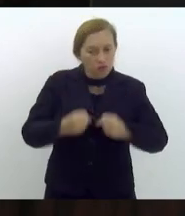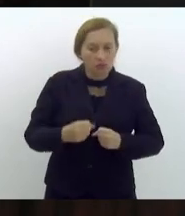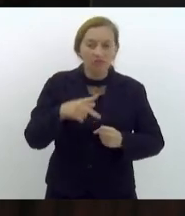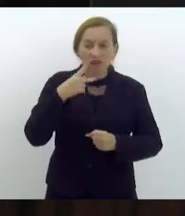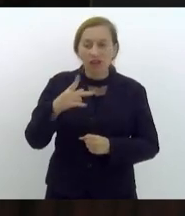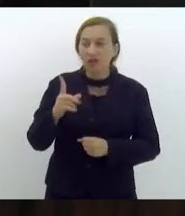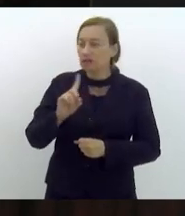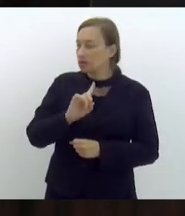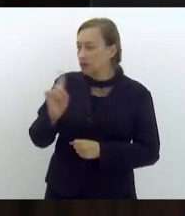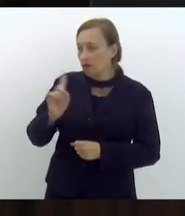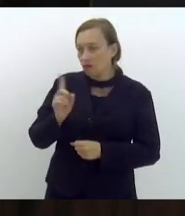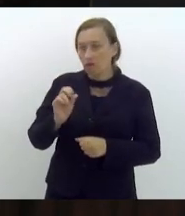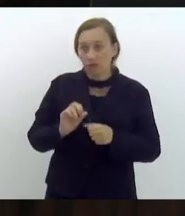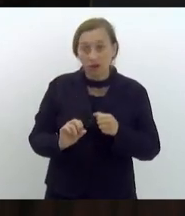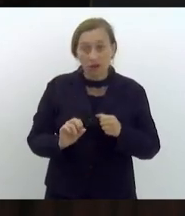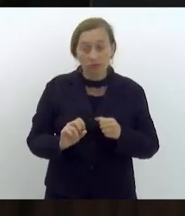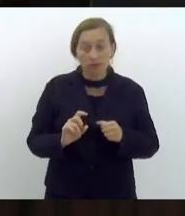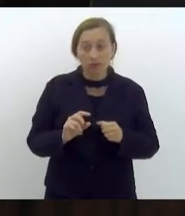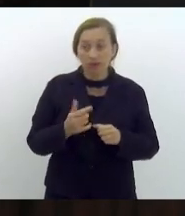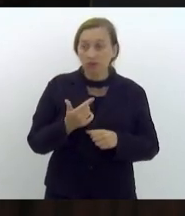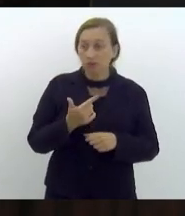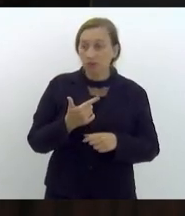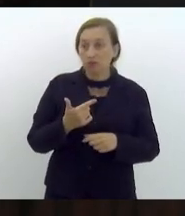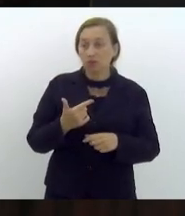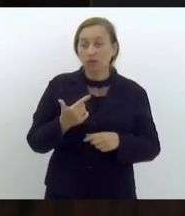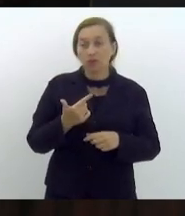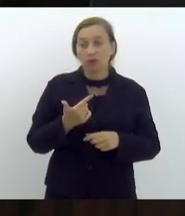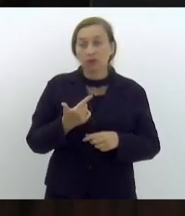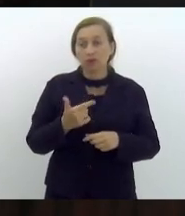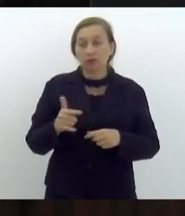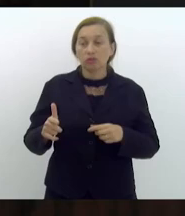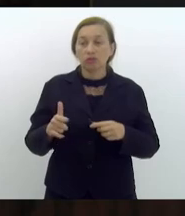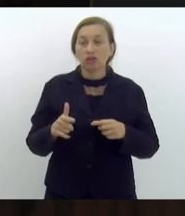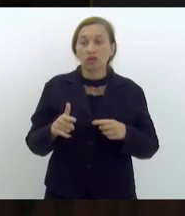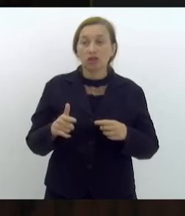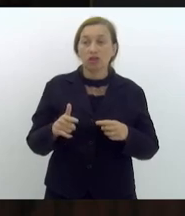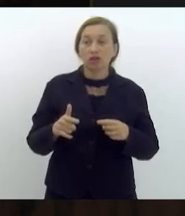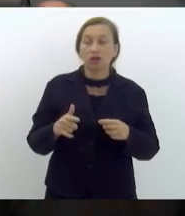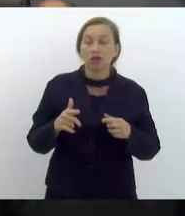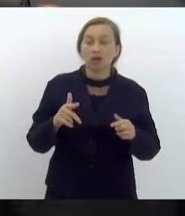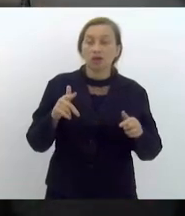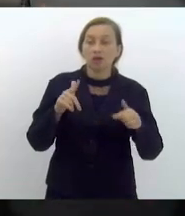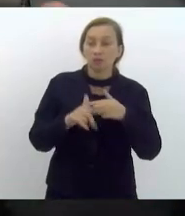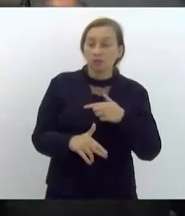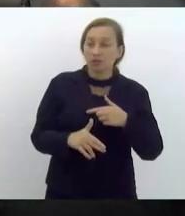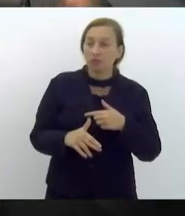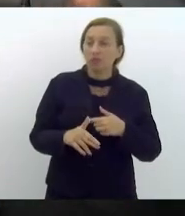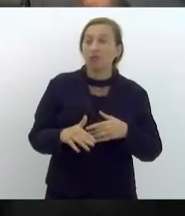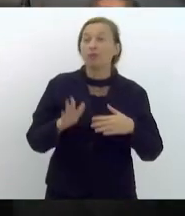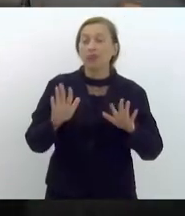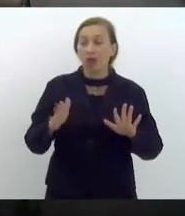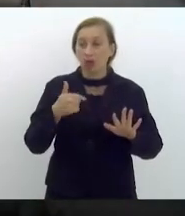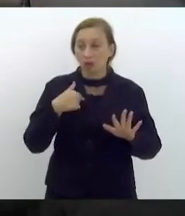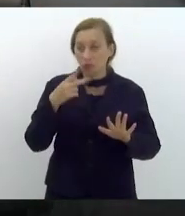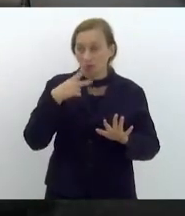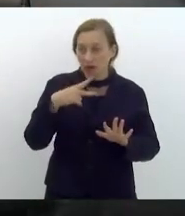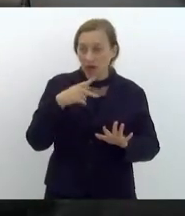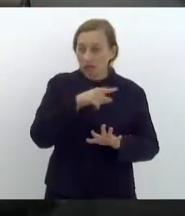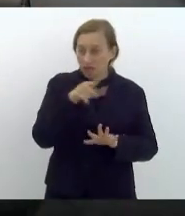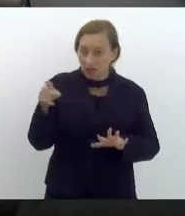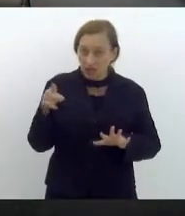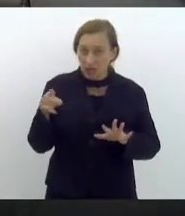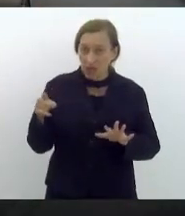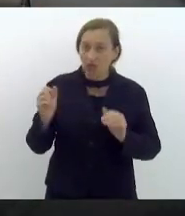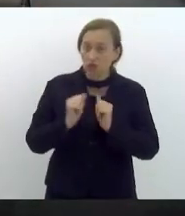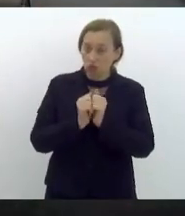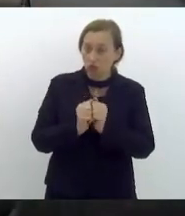o deputado não farei para não abrir um precedente eu vou fazer uma ponderação você já tá aqui no Parlamento comigo